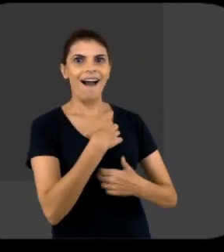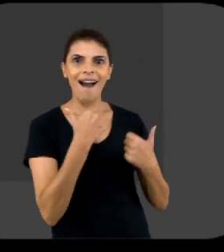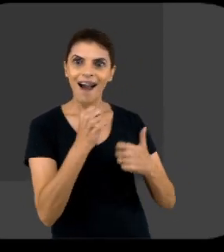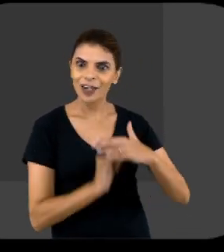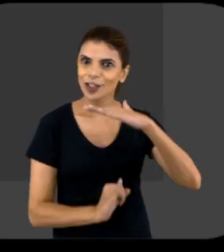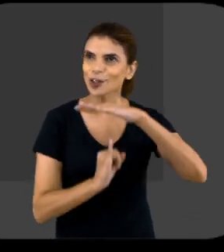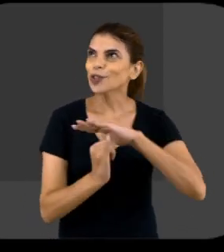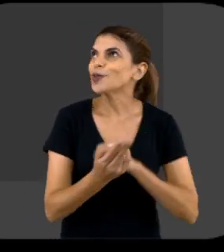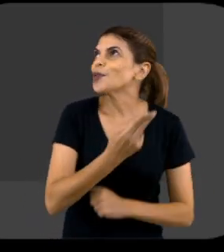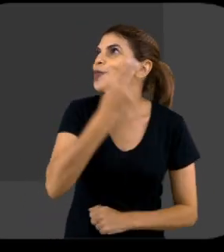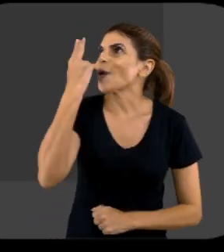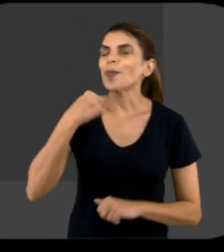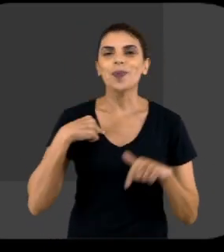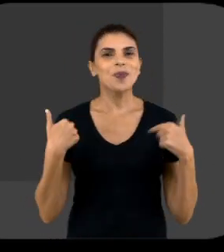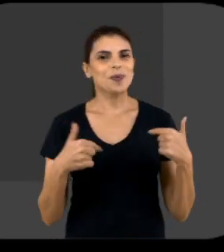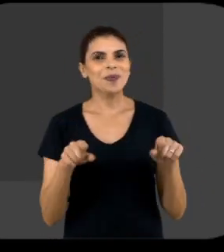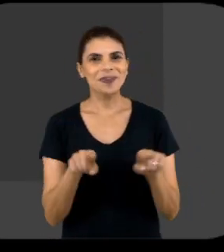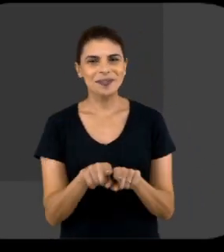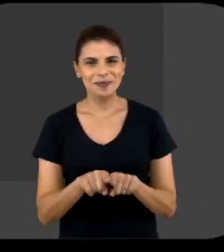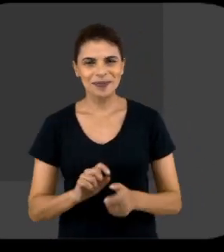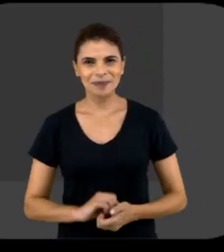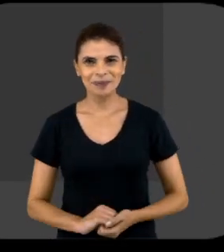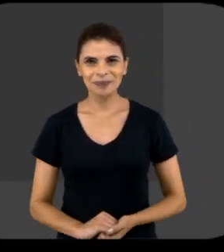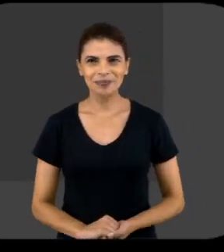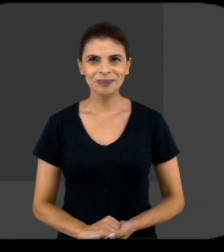na instituição que você trabalha também.